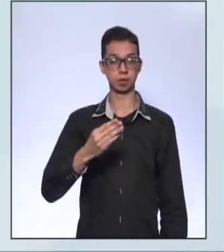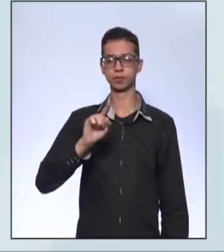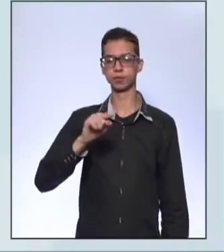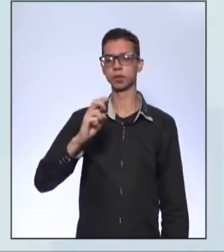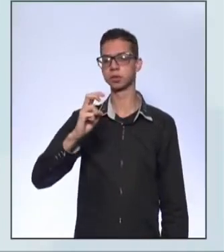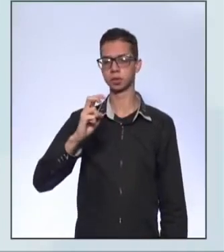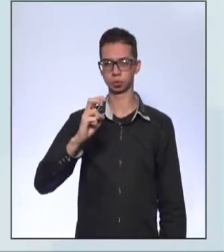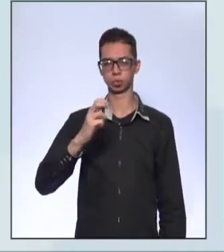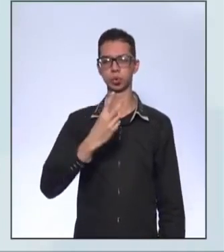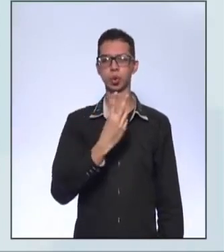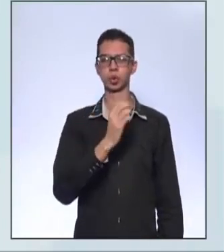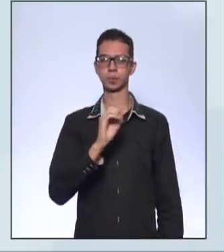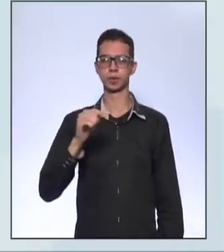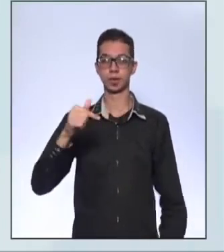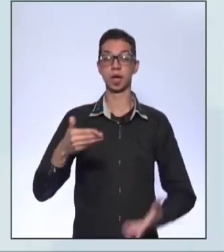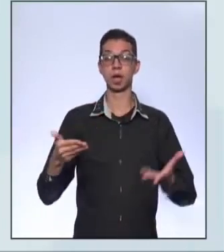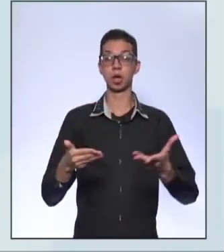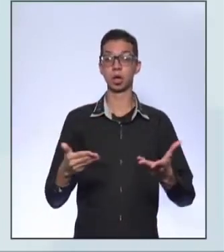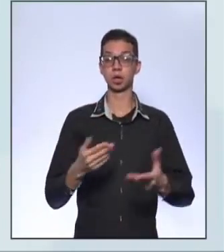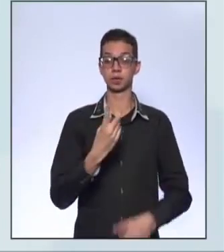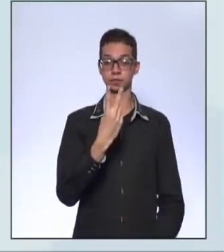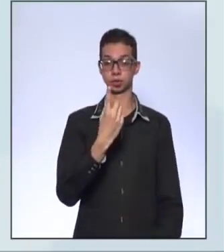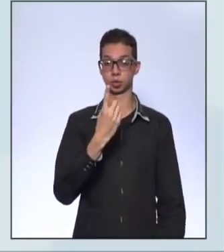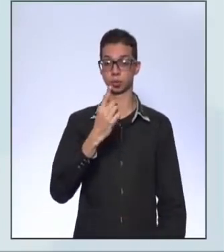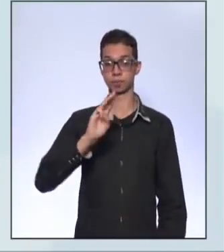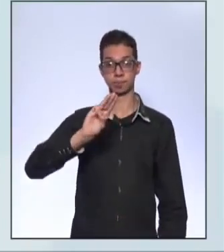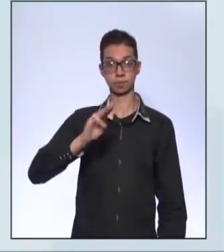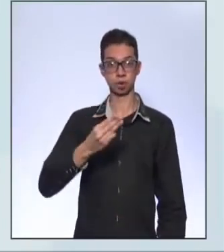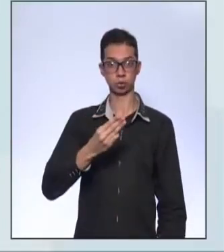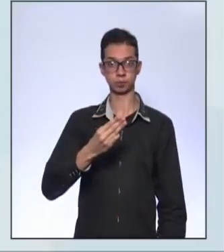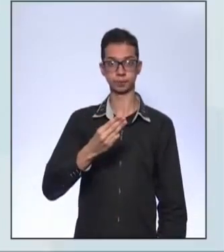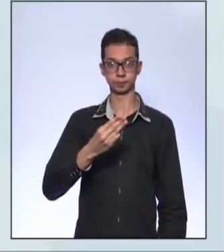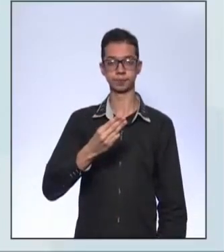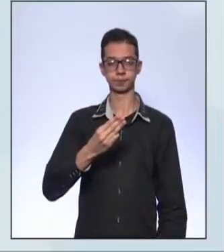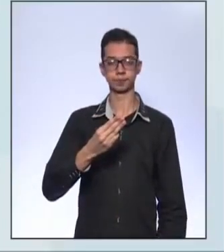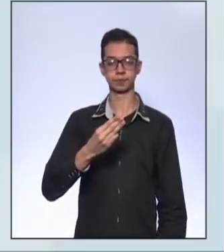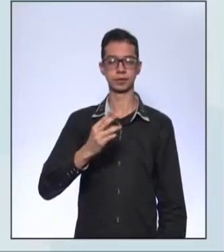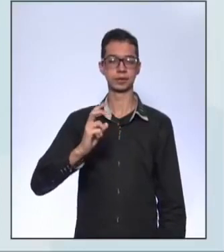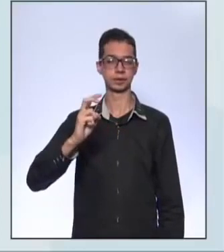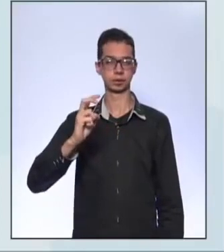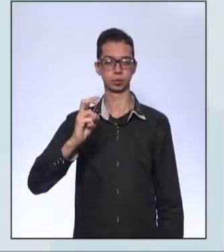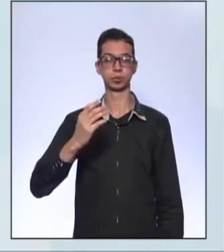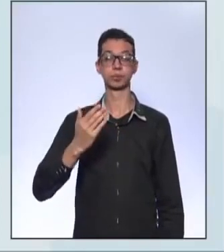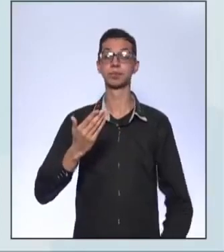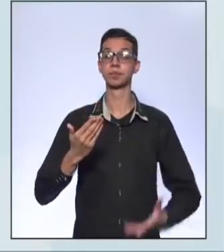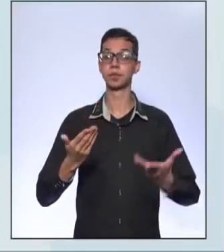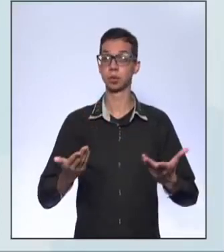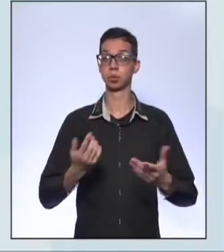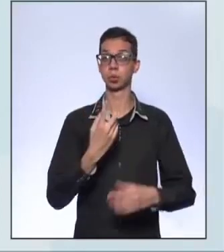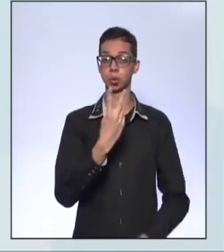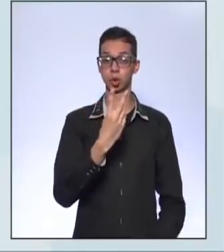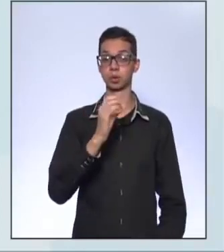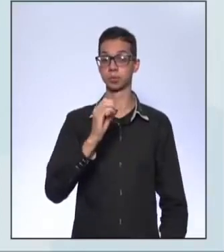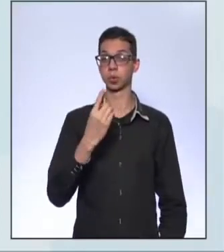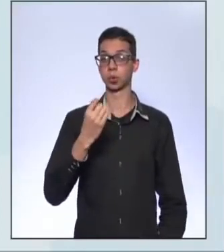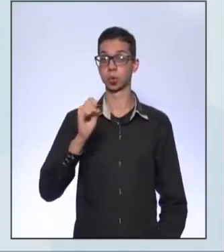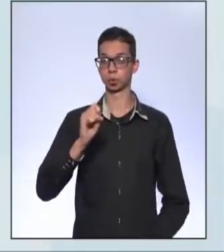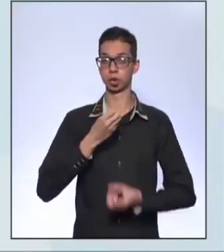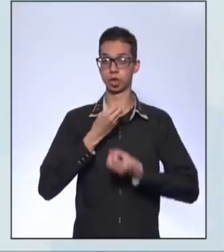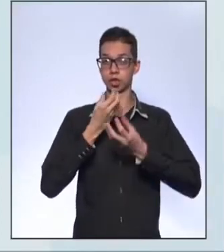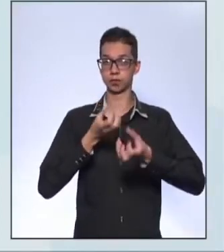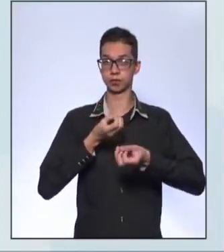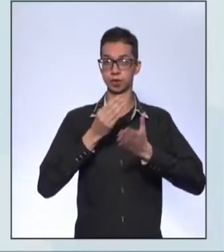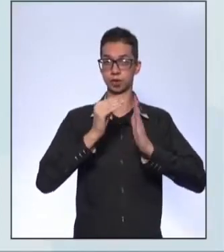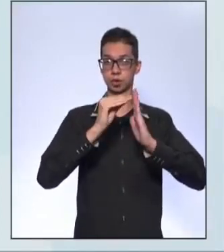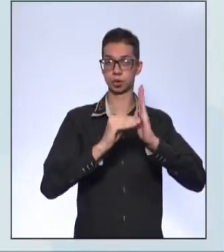2007 subiu para 21 milhões e meio né dados de 2018 então a cidade de São Paulo é a única